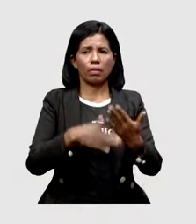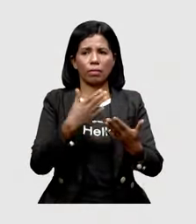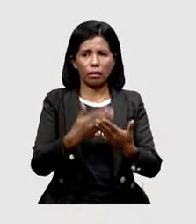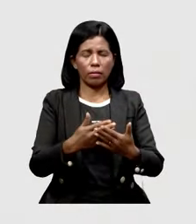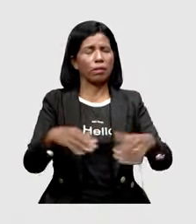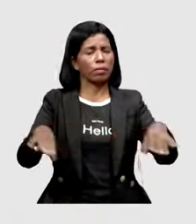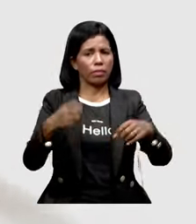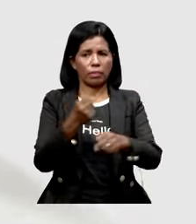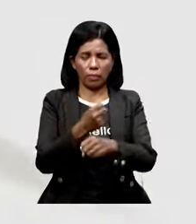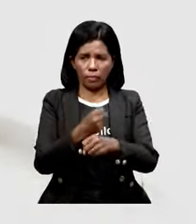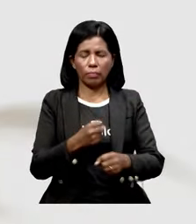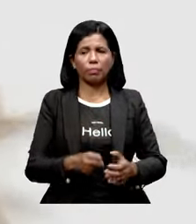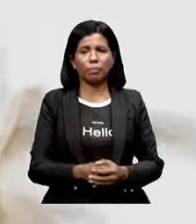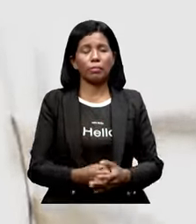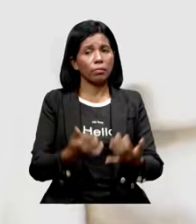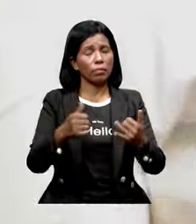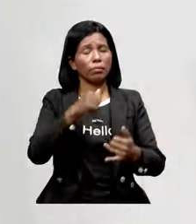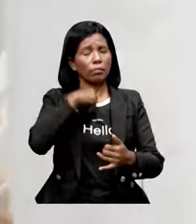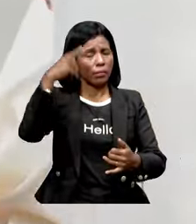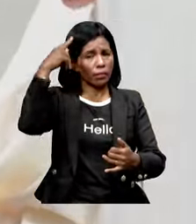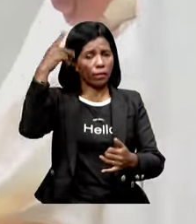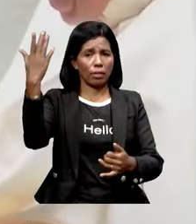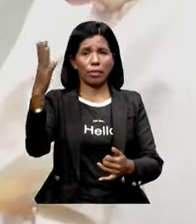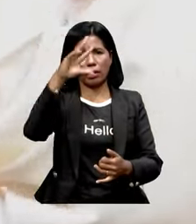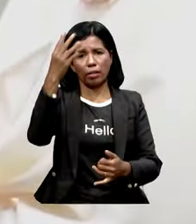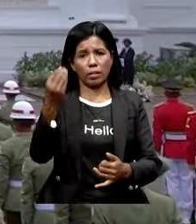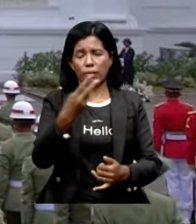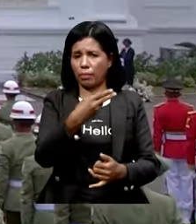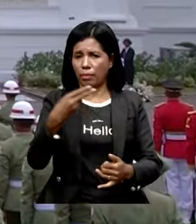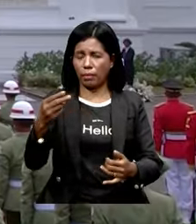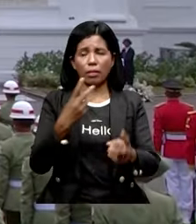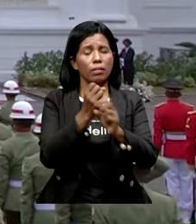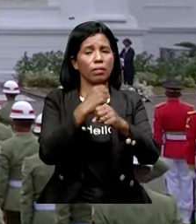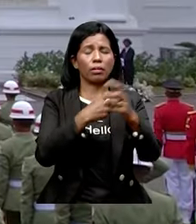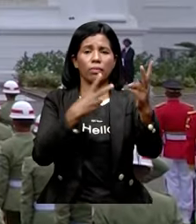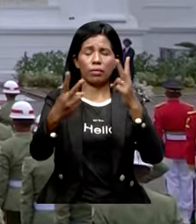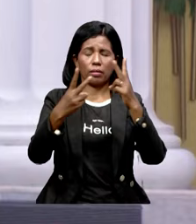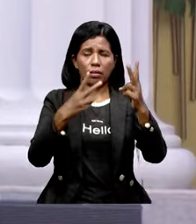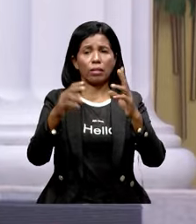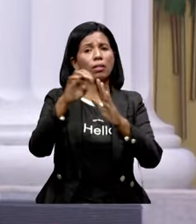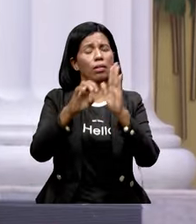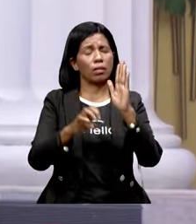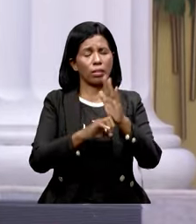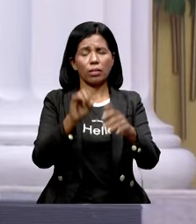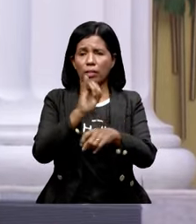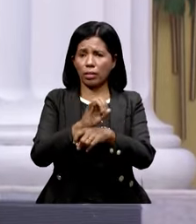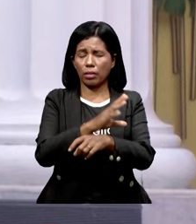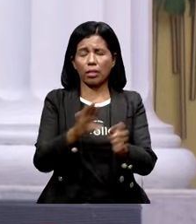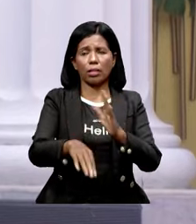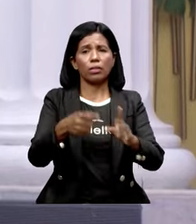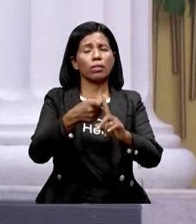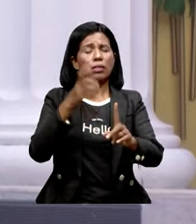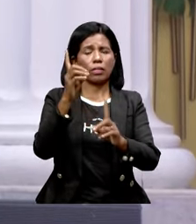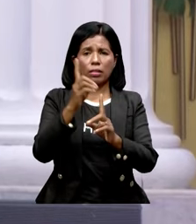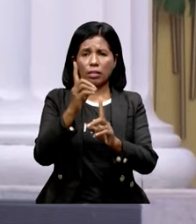serviço uma casa. Nadal Ne, Papa Iaona, Jakarta, Indonésia, onde ela visita pastoral no estado, não se sai Rússia, Jakarta e